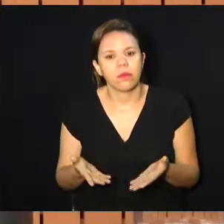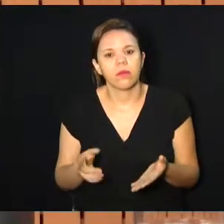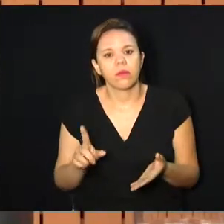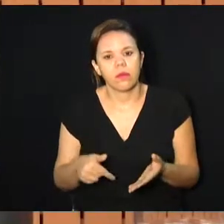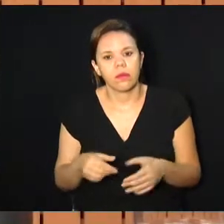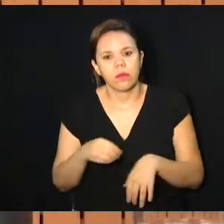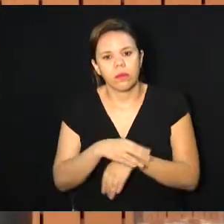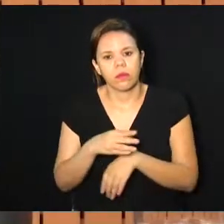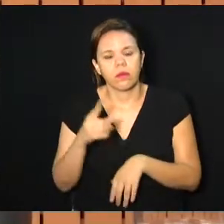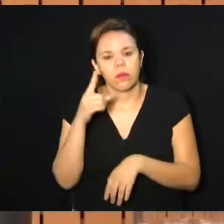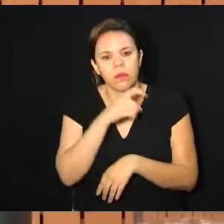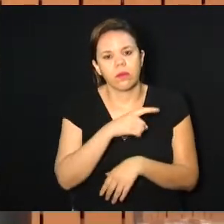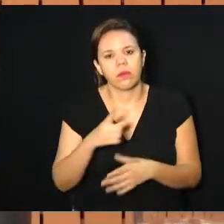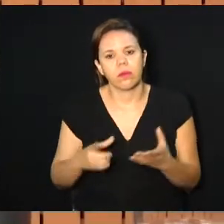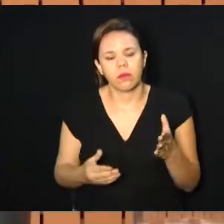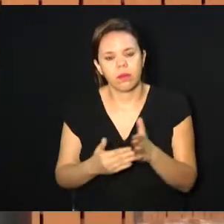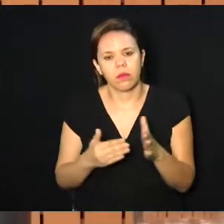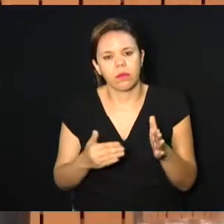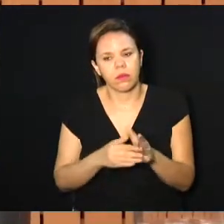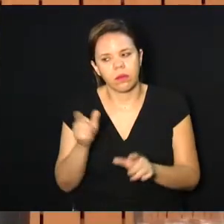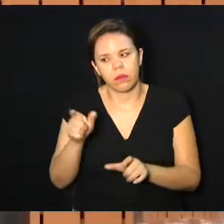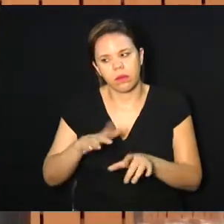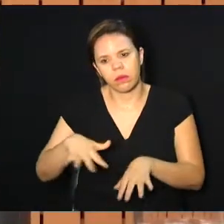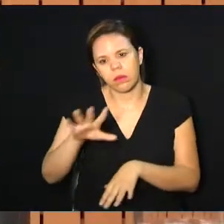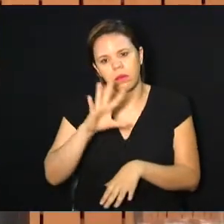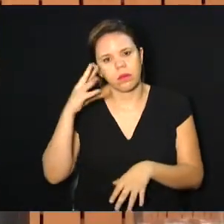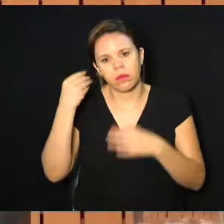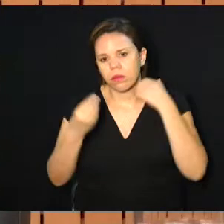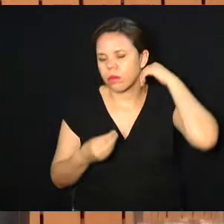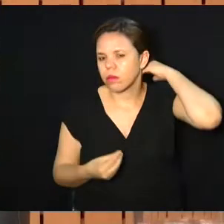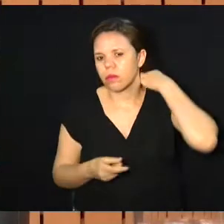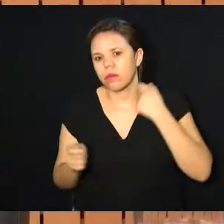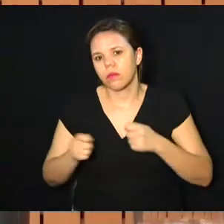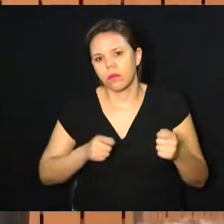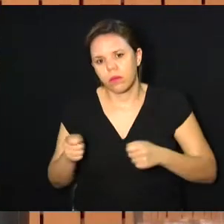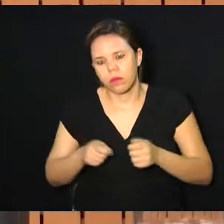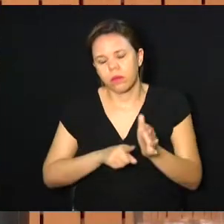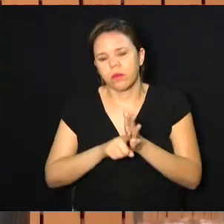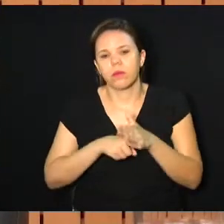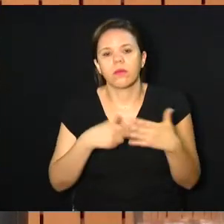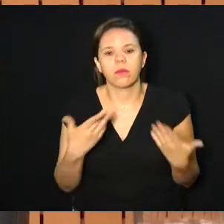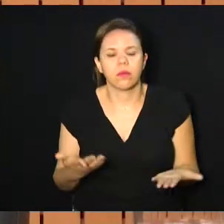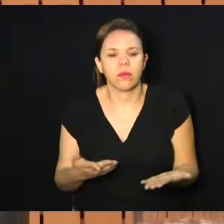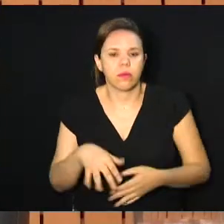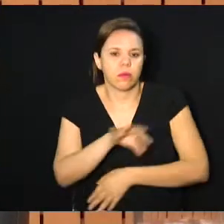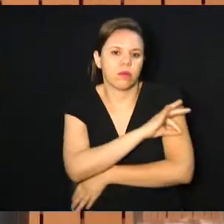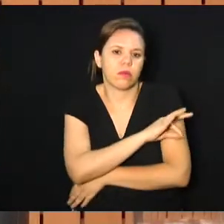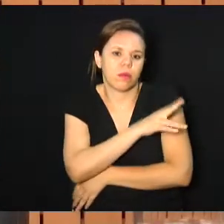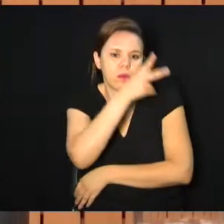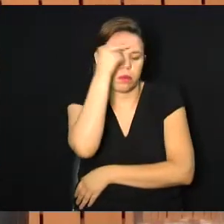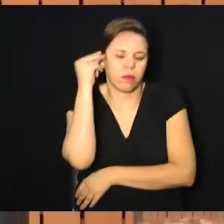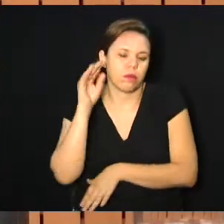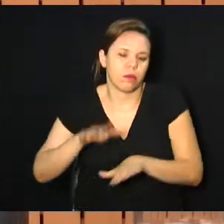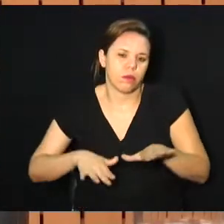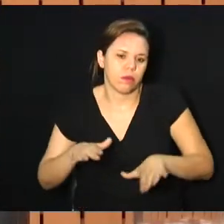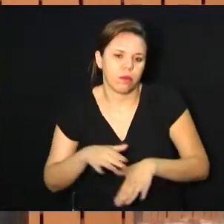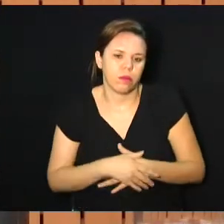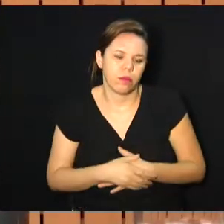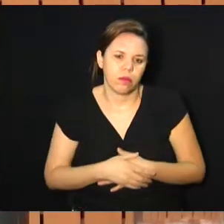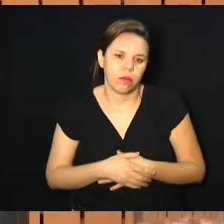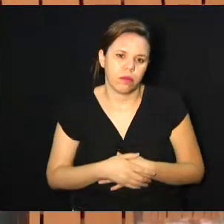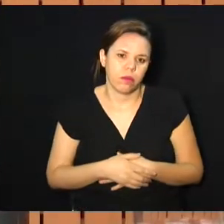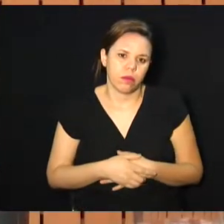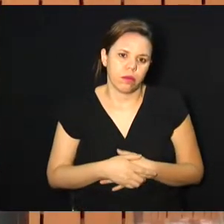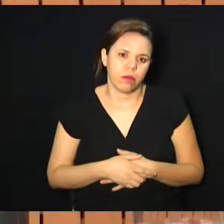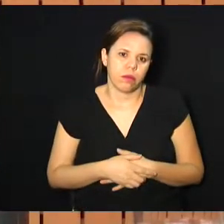traz essa dificuldade para que a sociedade entenda, controle e fiscalize. Porque o poder público, muitas vezes, aí